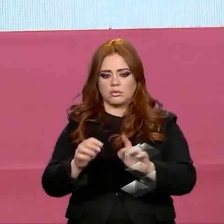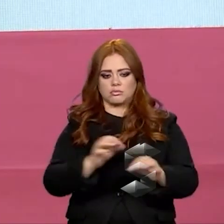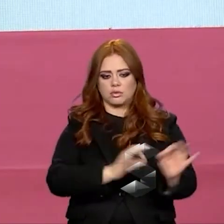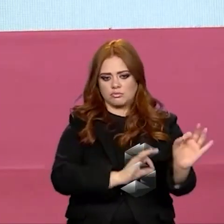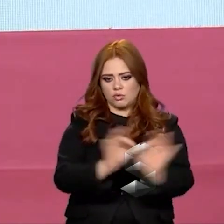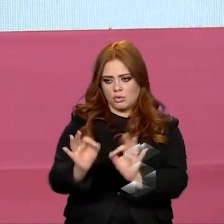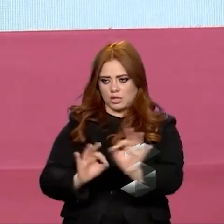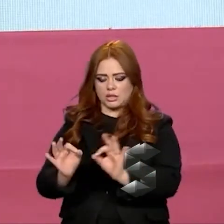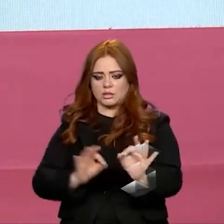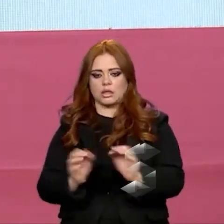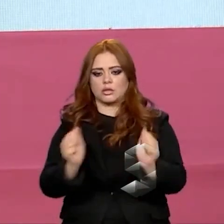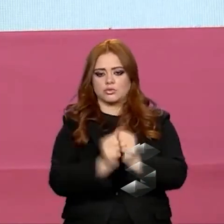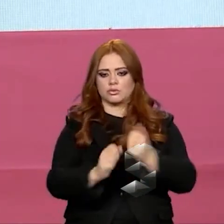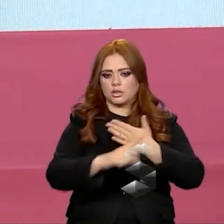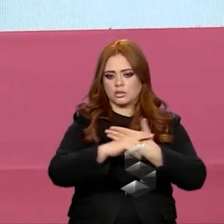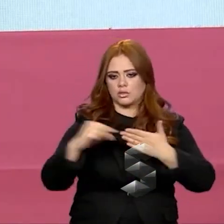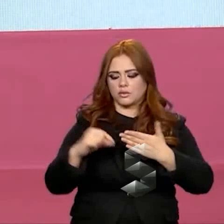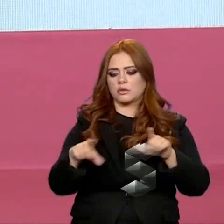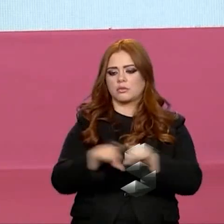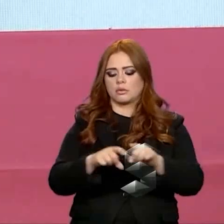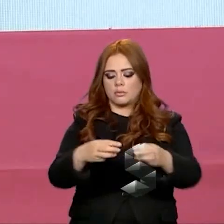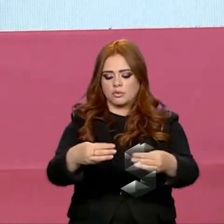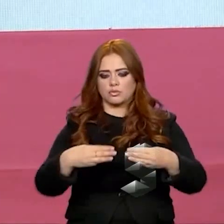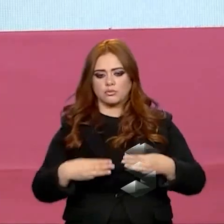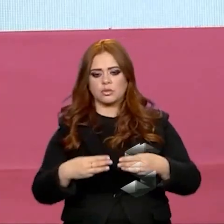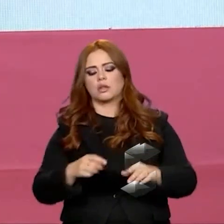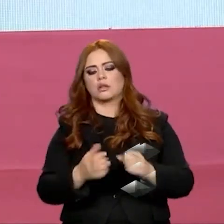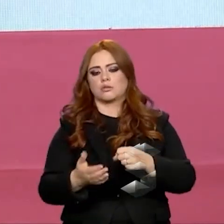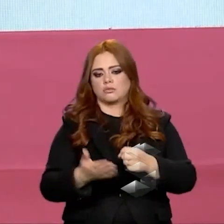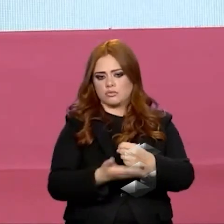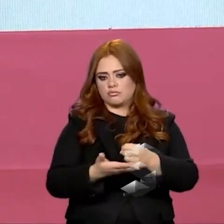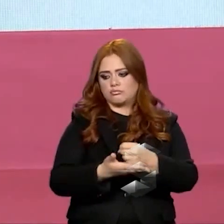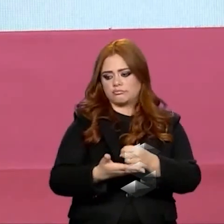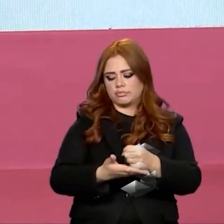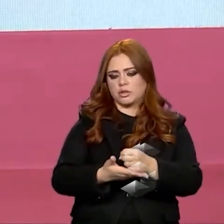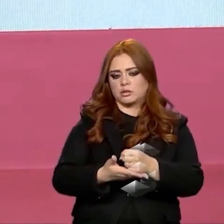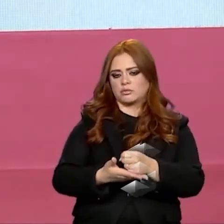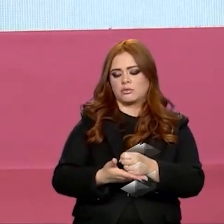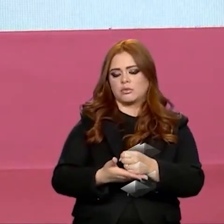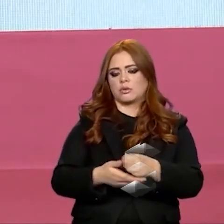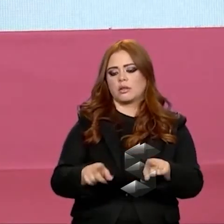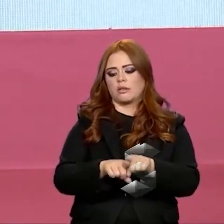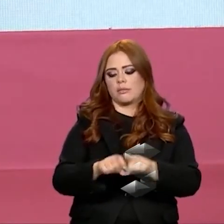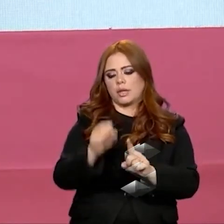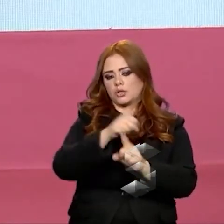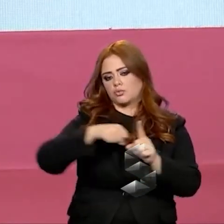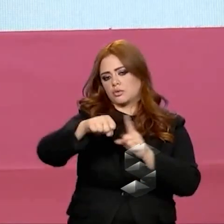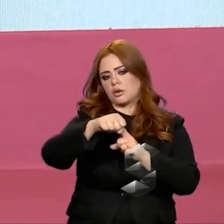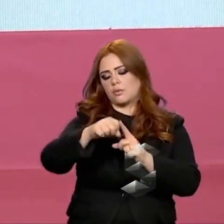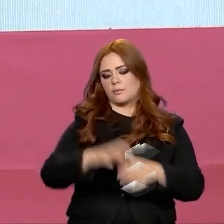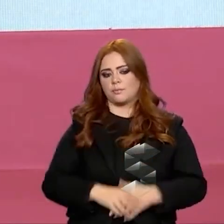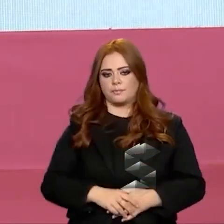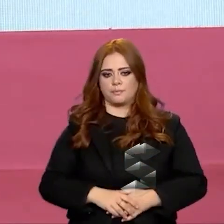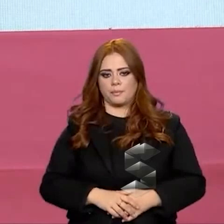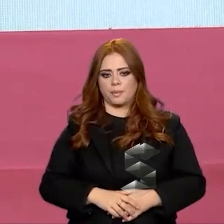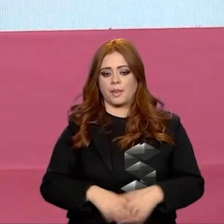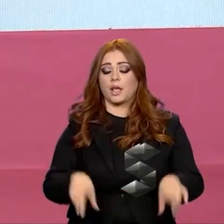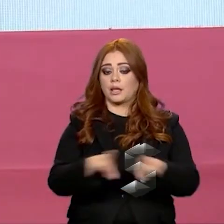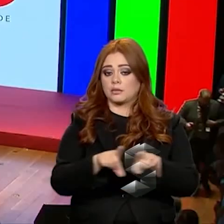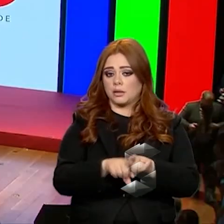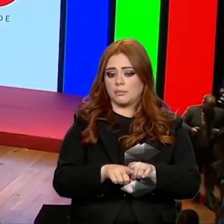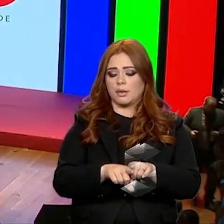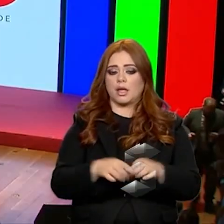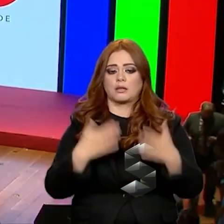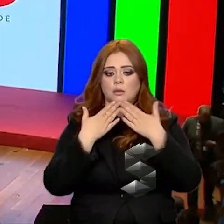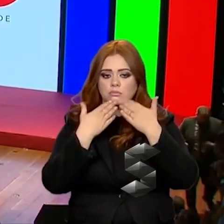coordenadas pela Casa Civil e pelos Ministérios de Infraestrutura e da Área Social. Além disso, vai permitir o aperfeiçoamento